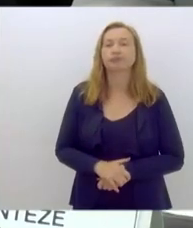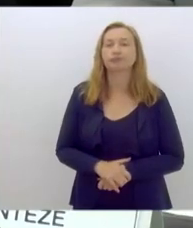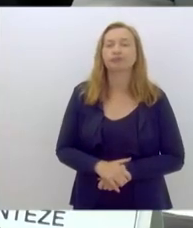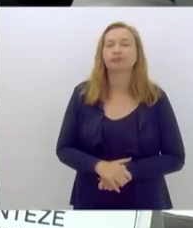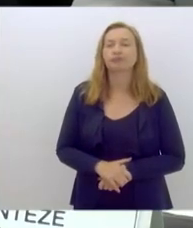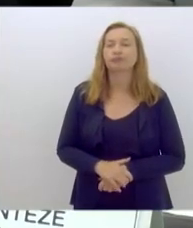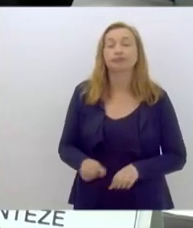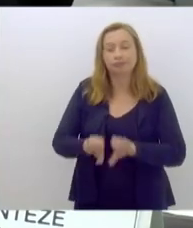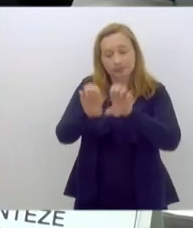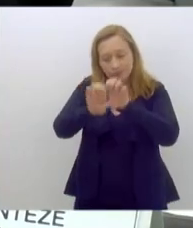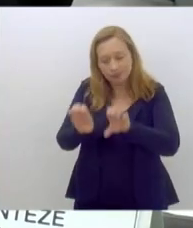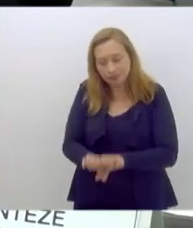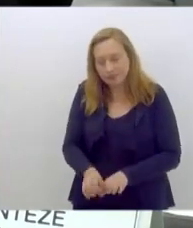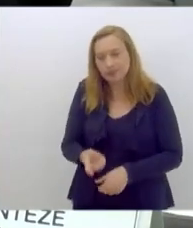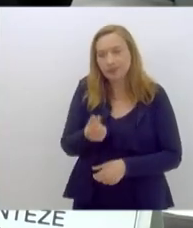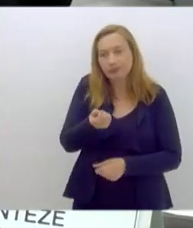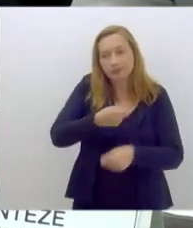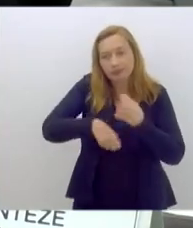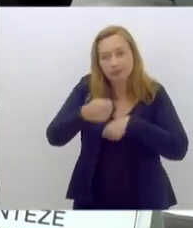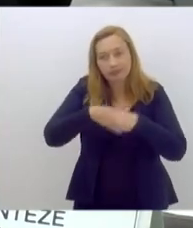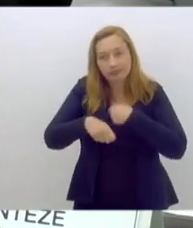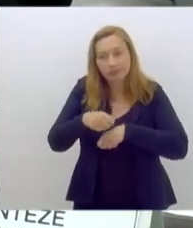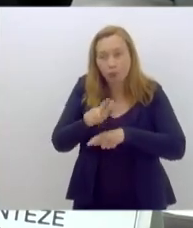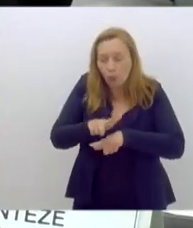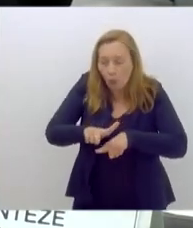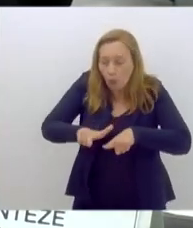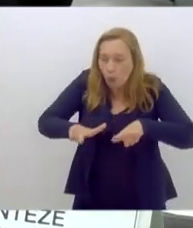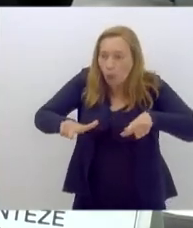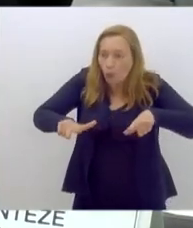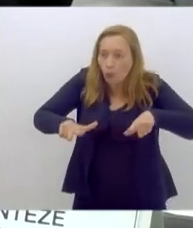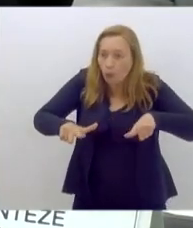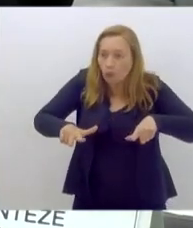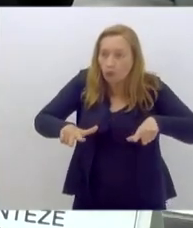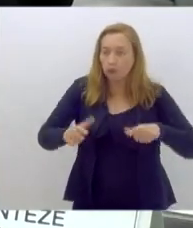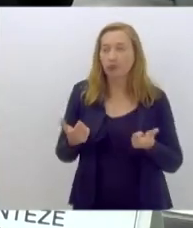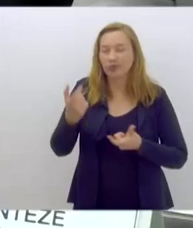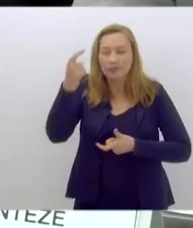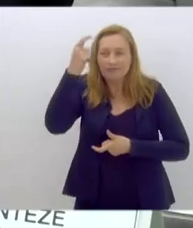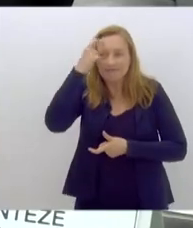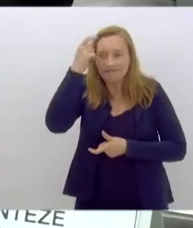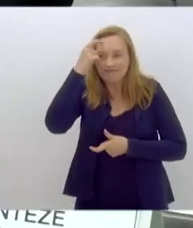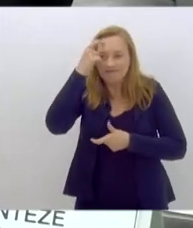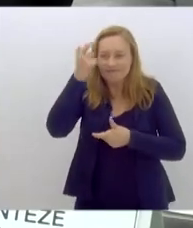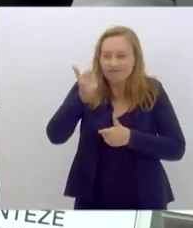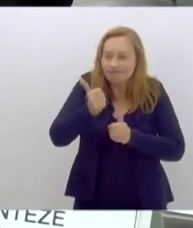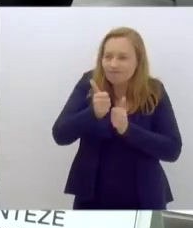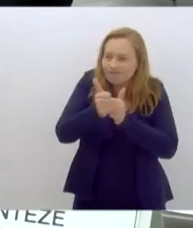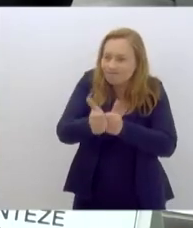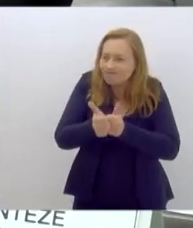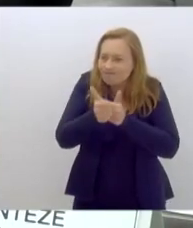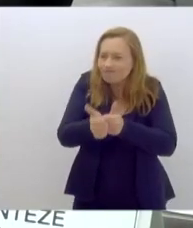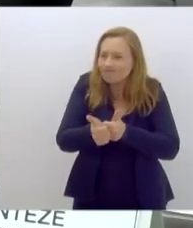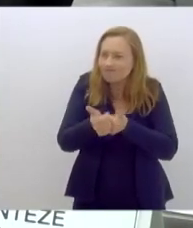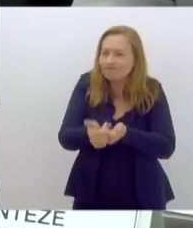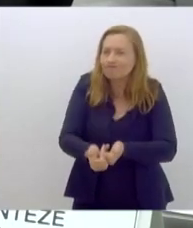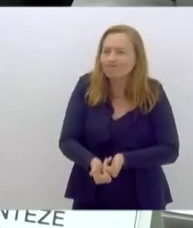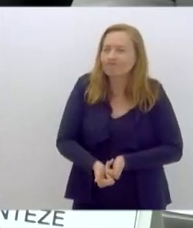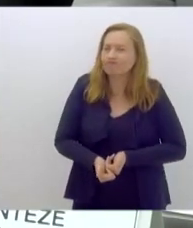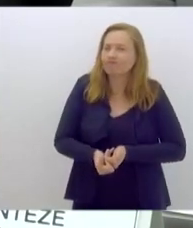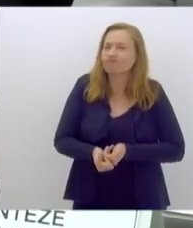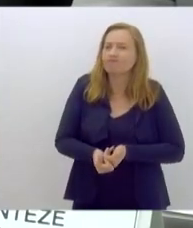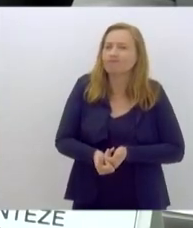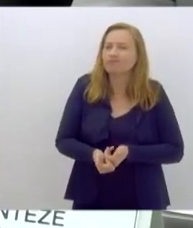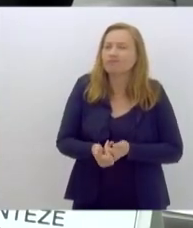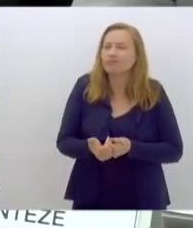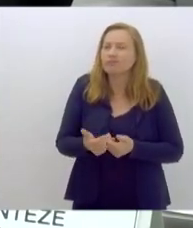a sua estrutura Econômica que está oca em que você tem a cabeça do segmento econômico mas não está encadeada e quando você